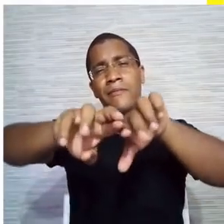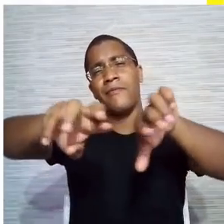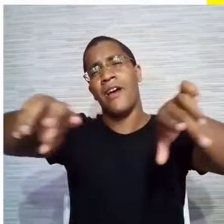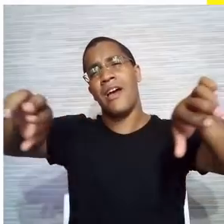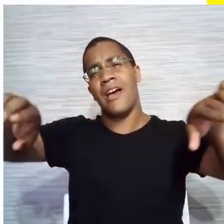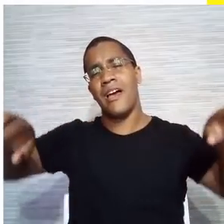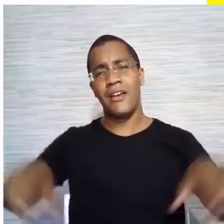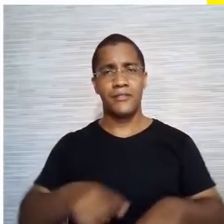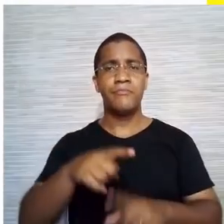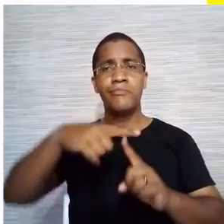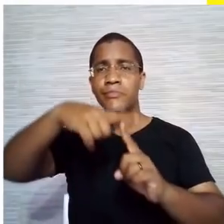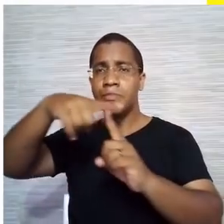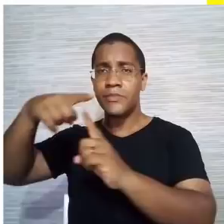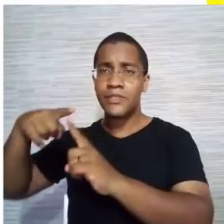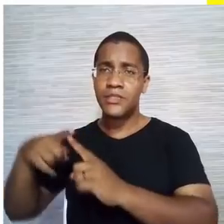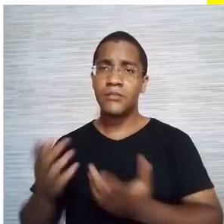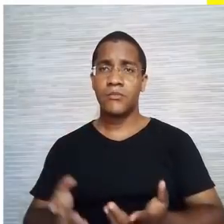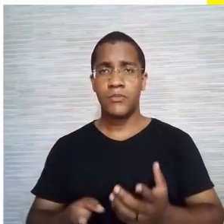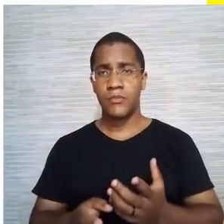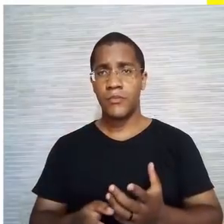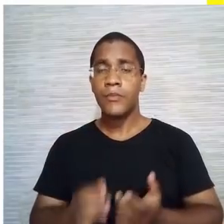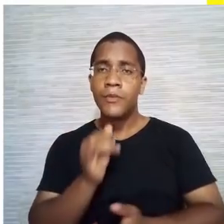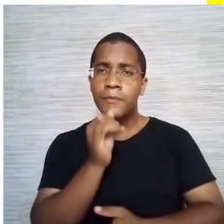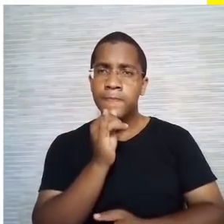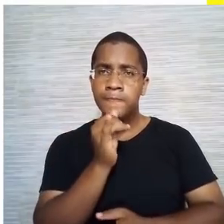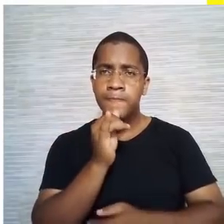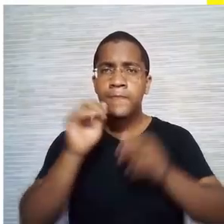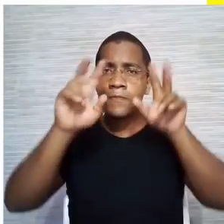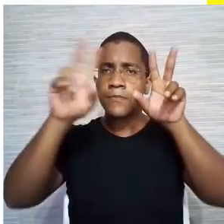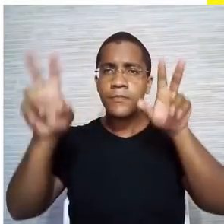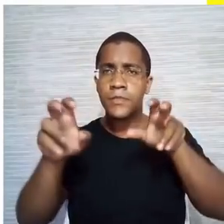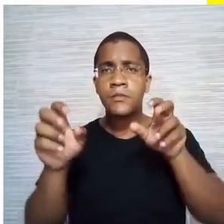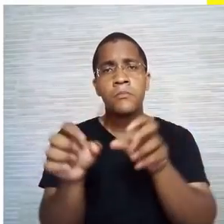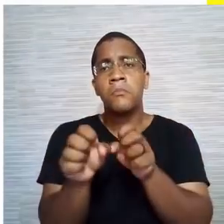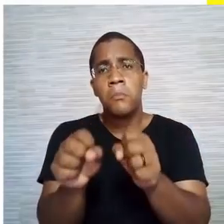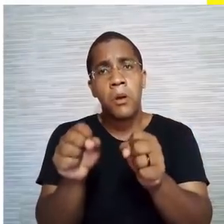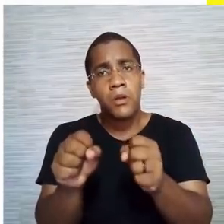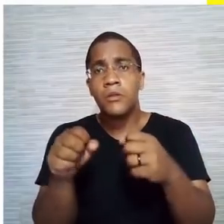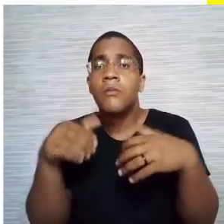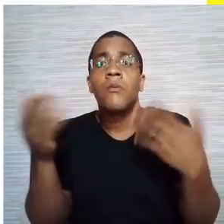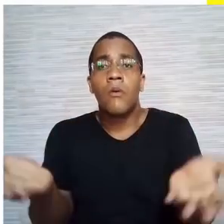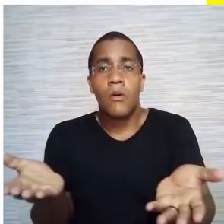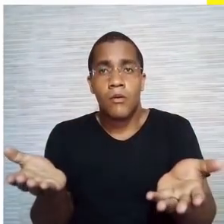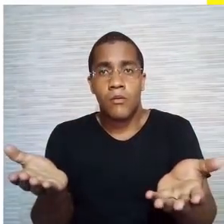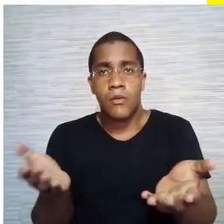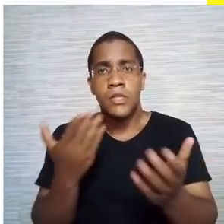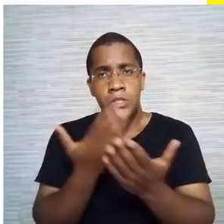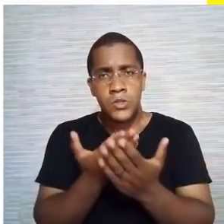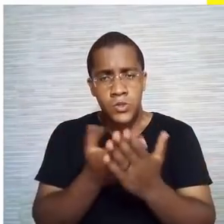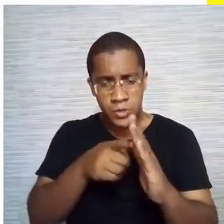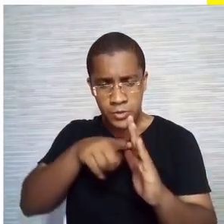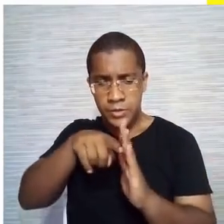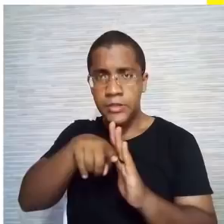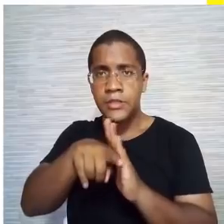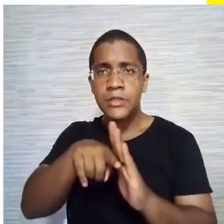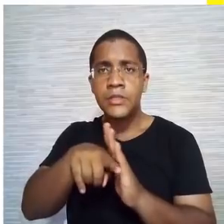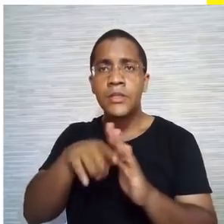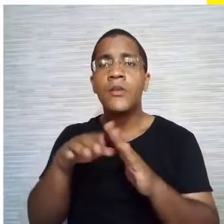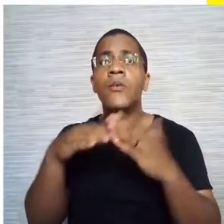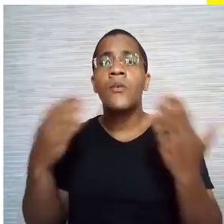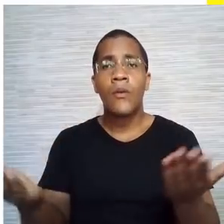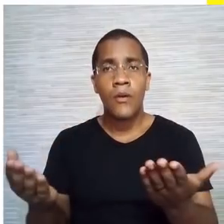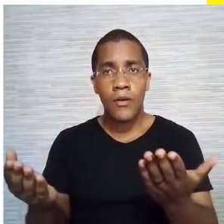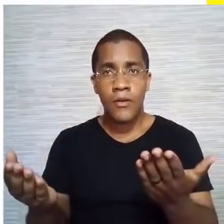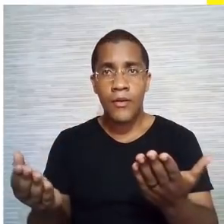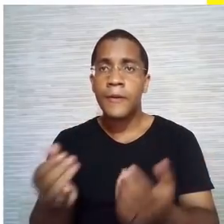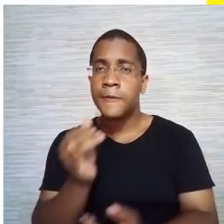a questão do debate, certo? Um exemplo de um assunto que pode ser utilizado, que pode ser estudado a partir de